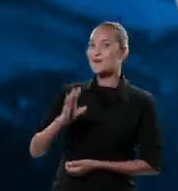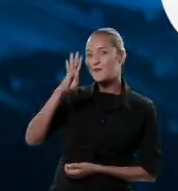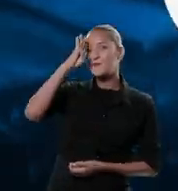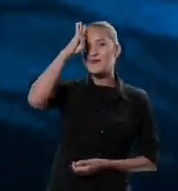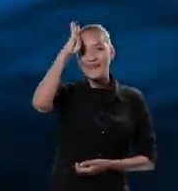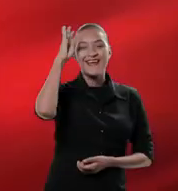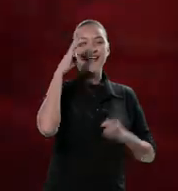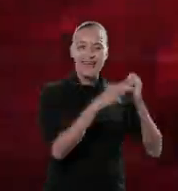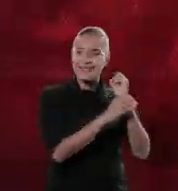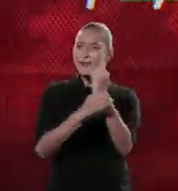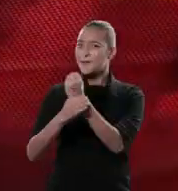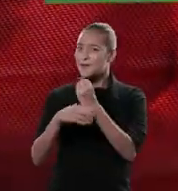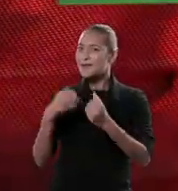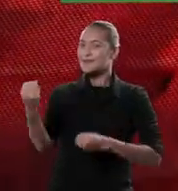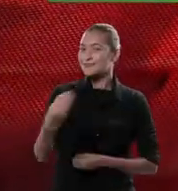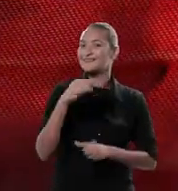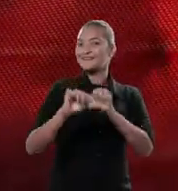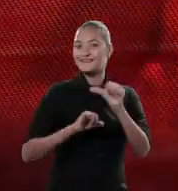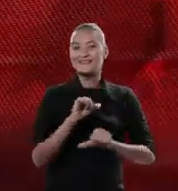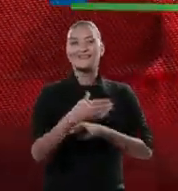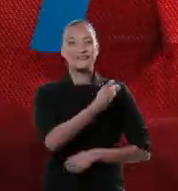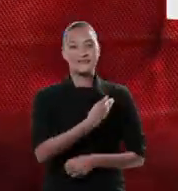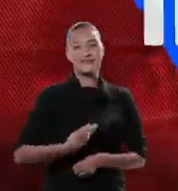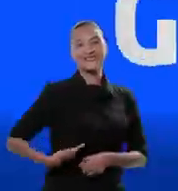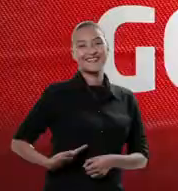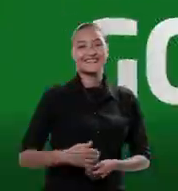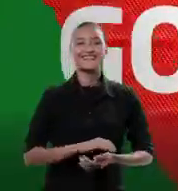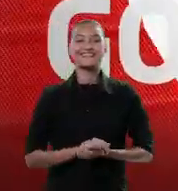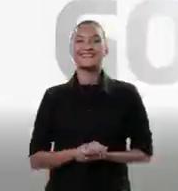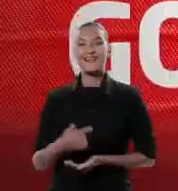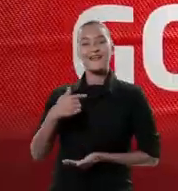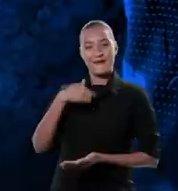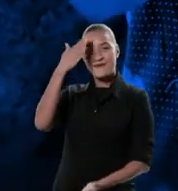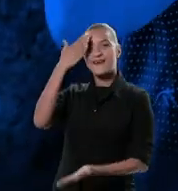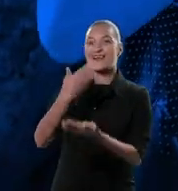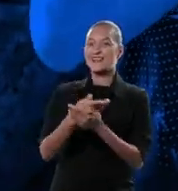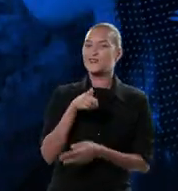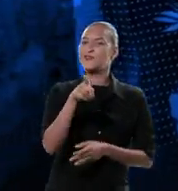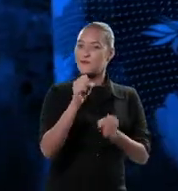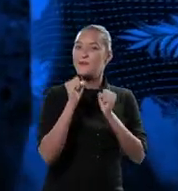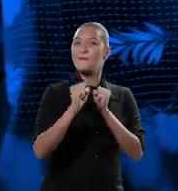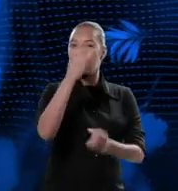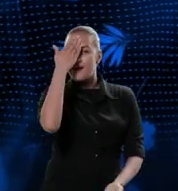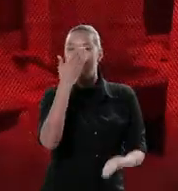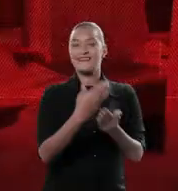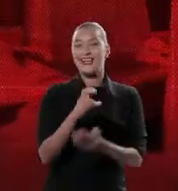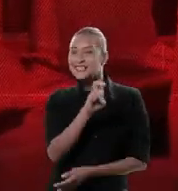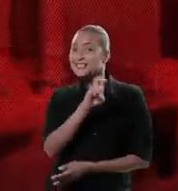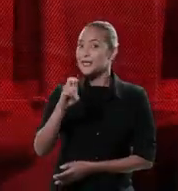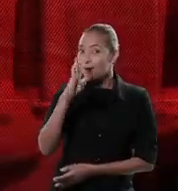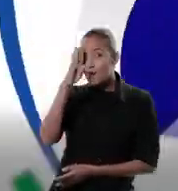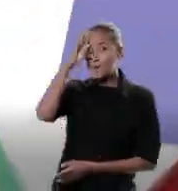Eu sou o mar, a segurança para inovar, um jeito novo de governar. Eu acredito e pode acreditar.